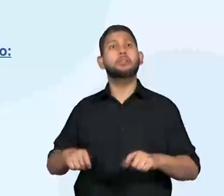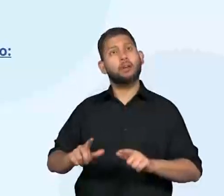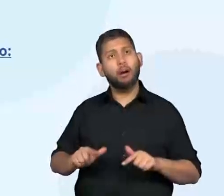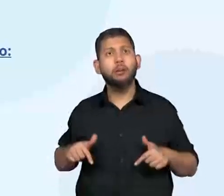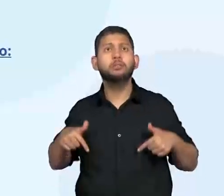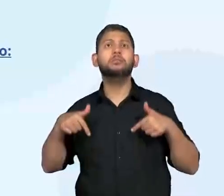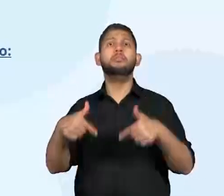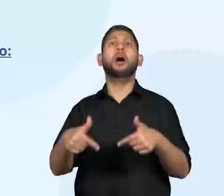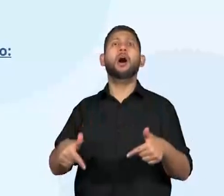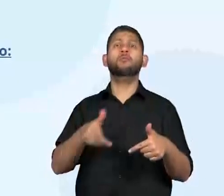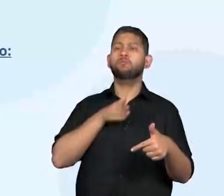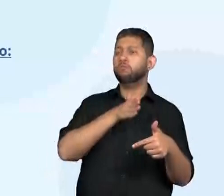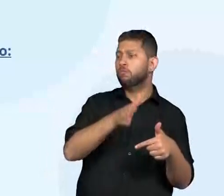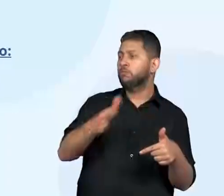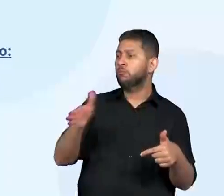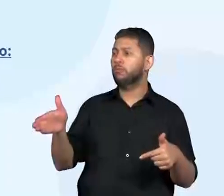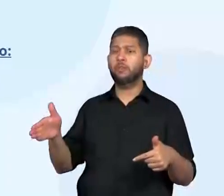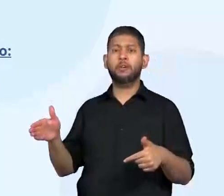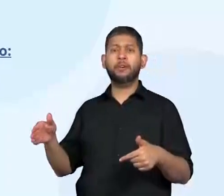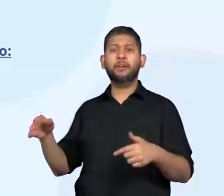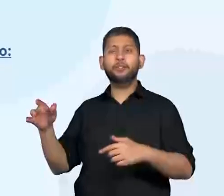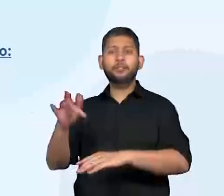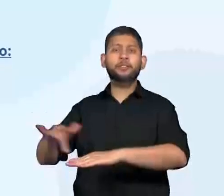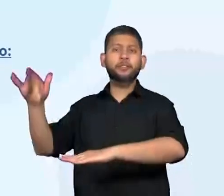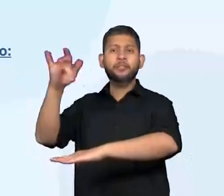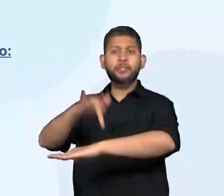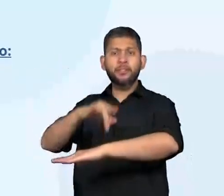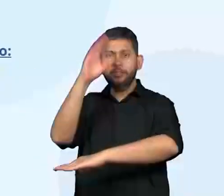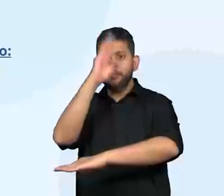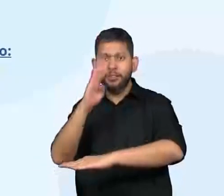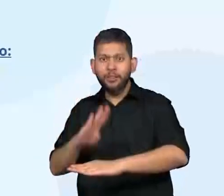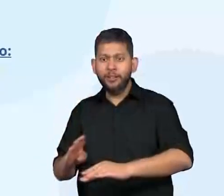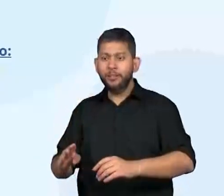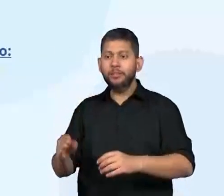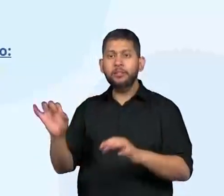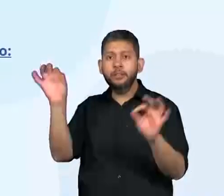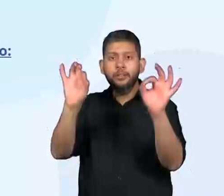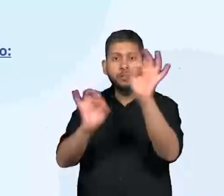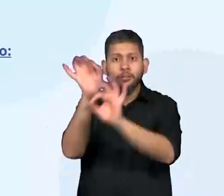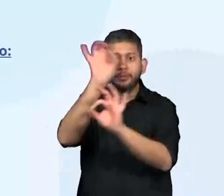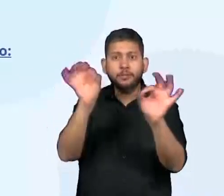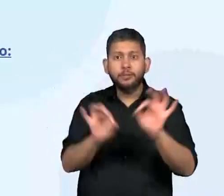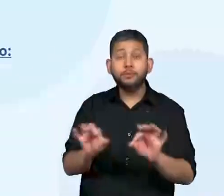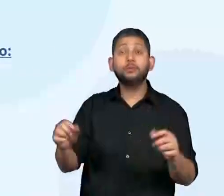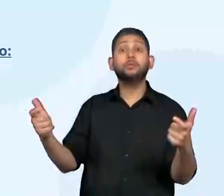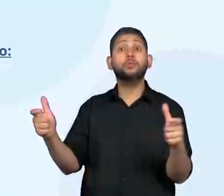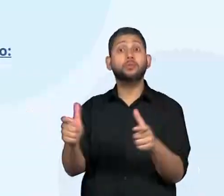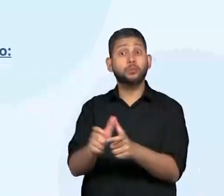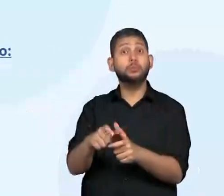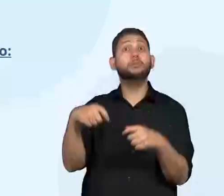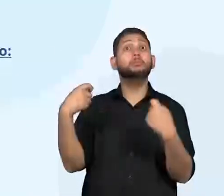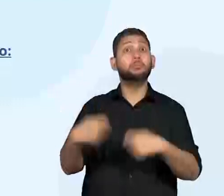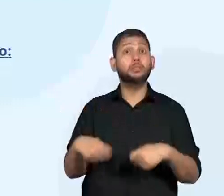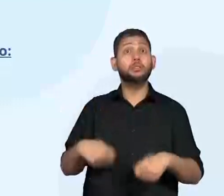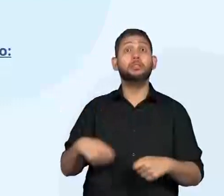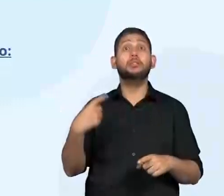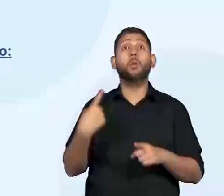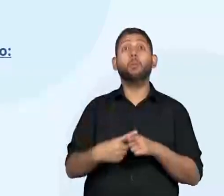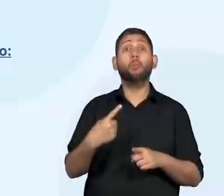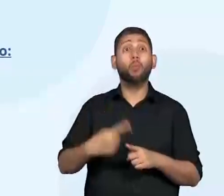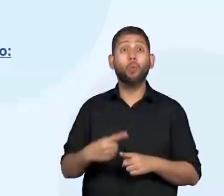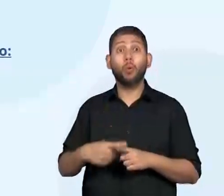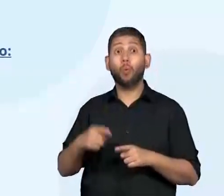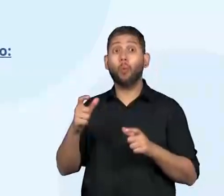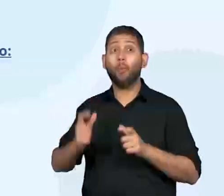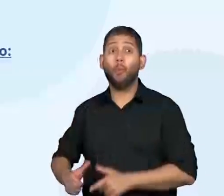mais ações para eliminar focos de dengue em todo o Brasil. Por que isso? Porque houve um aumento de casos em